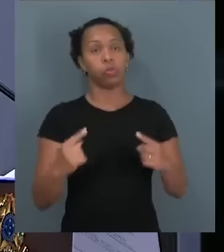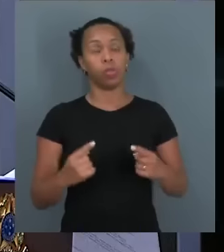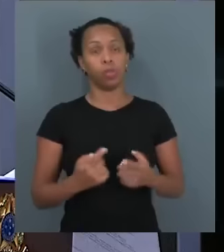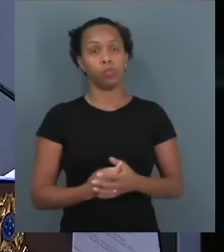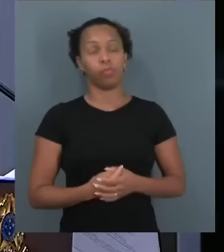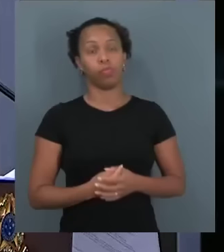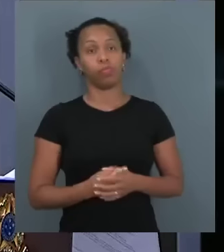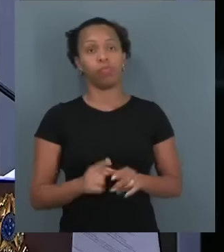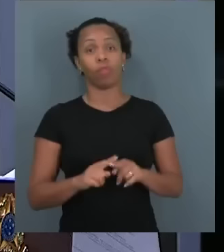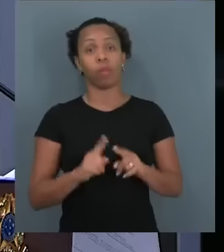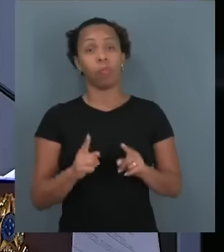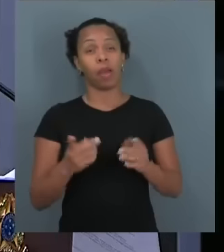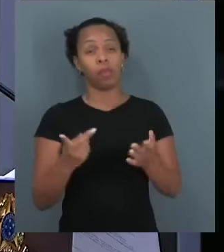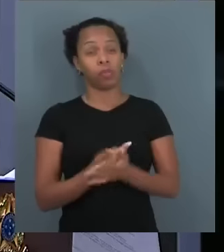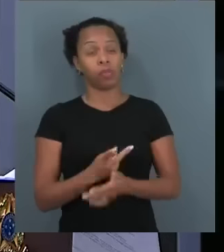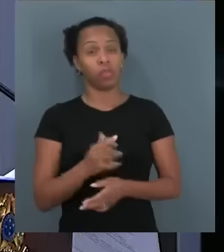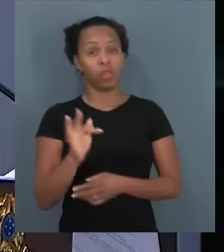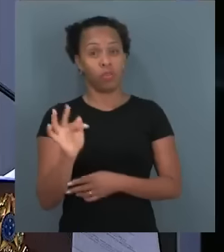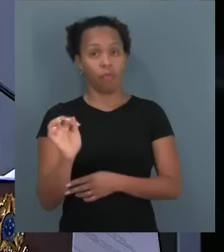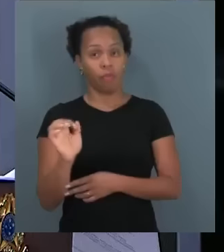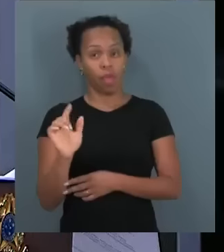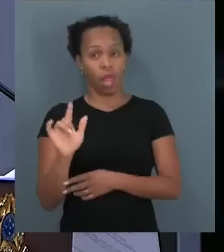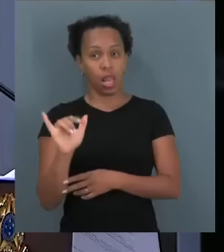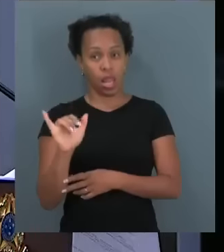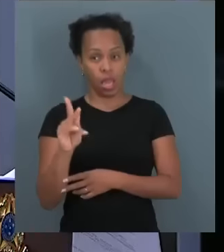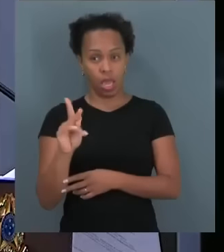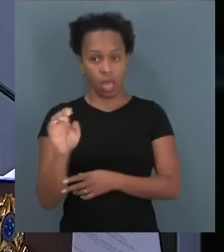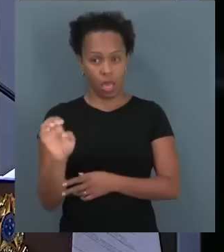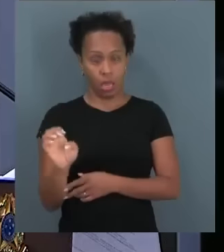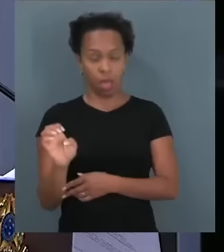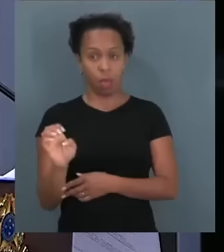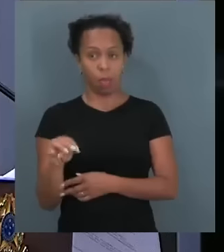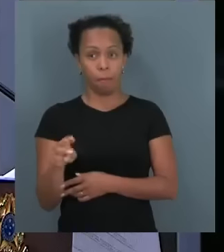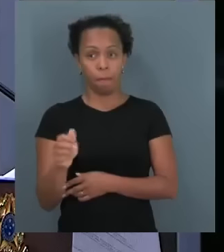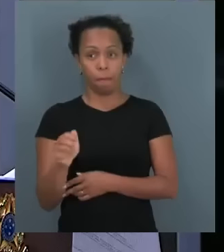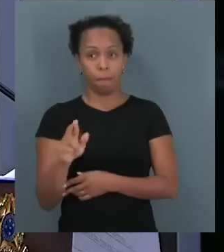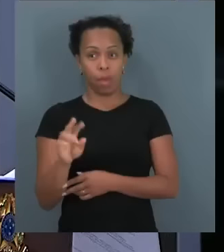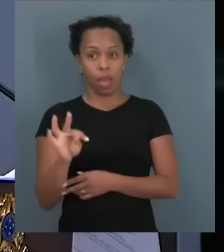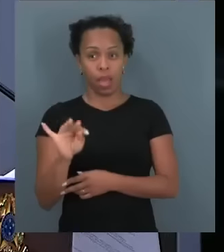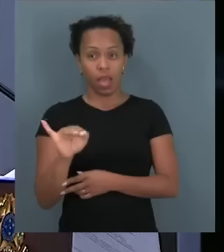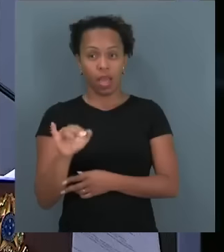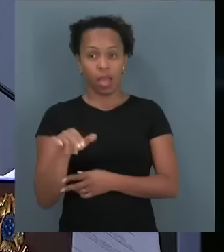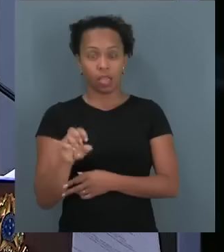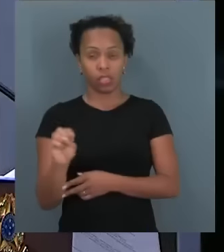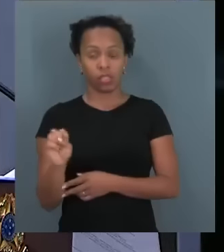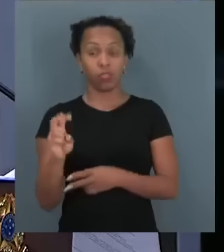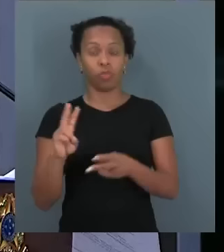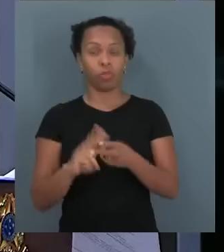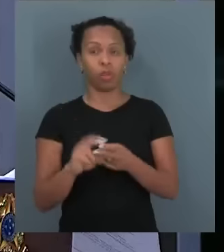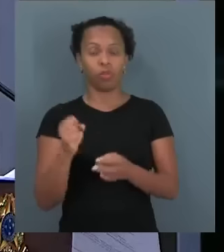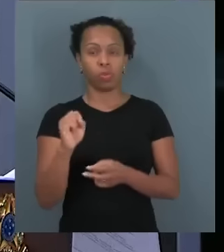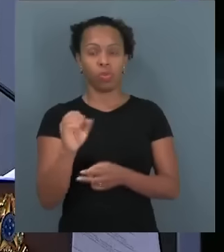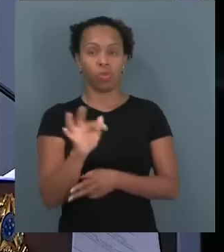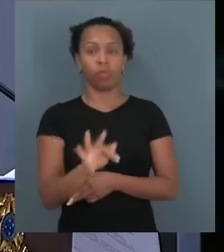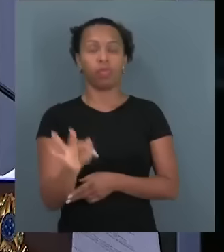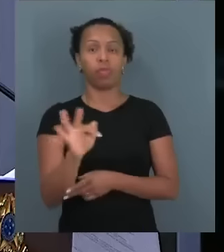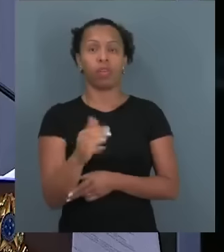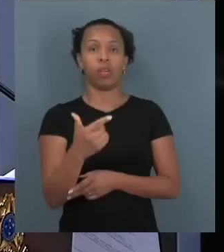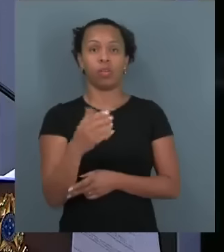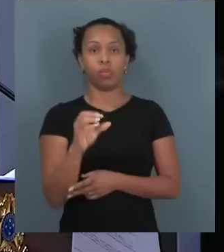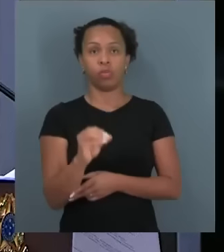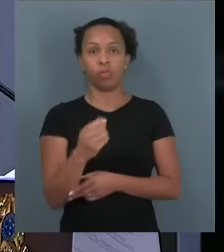o que aconteceu com Felipe Martins foi o contrário. Felipe foi preso em 8 de fevereiro de 2024,